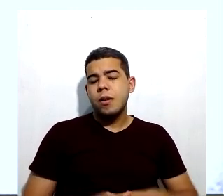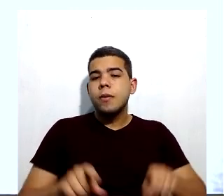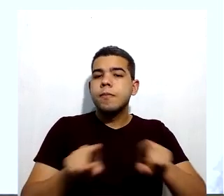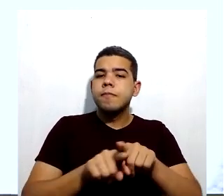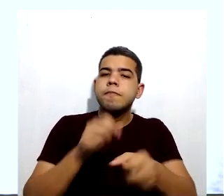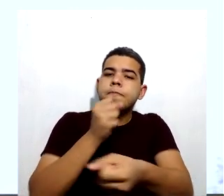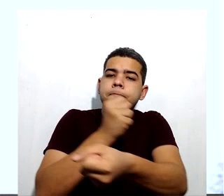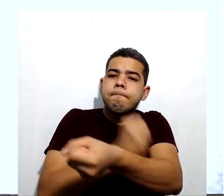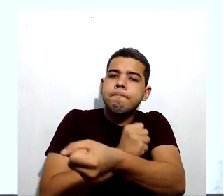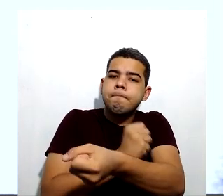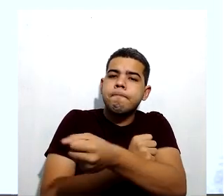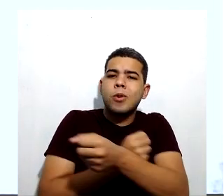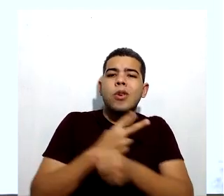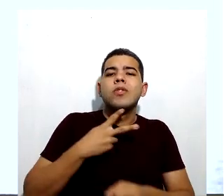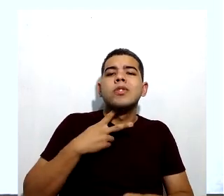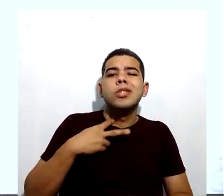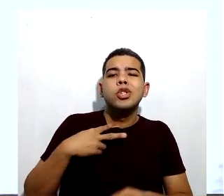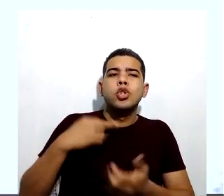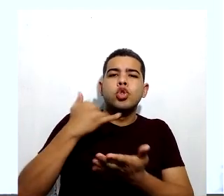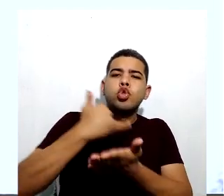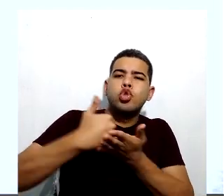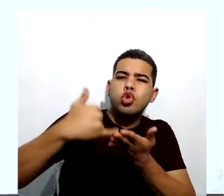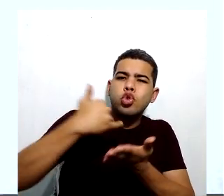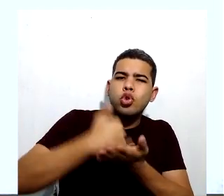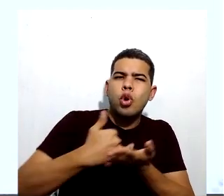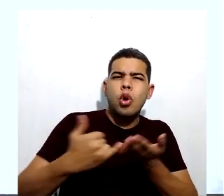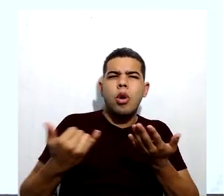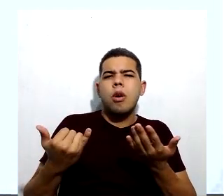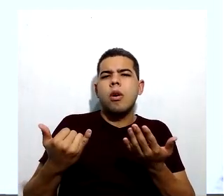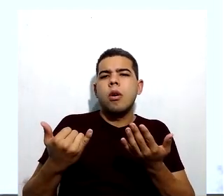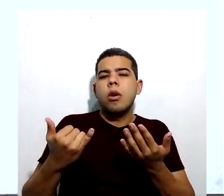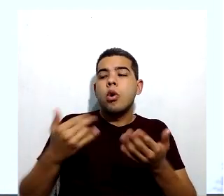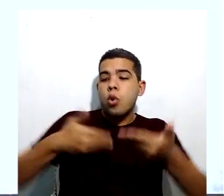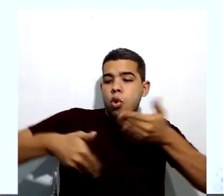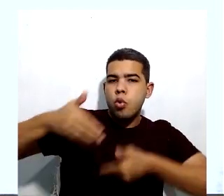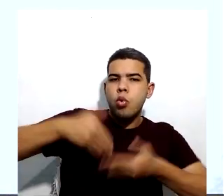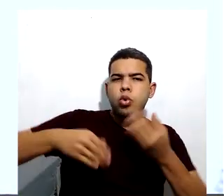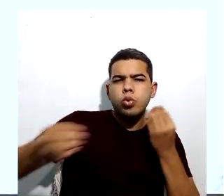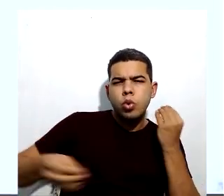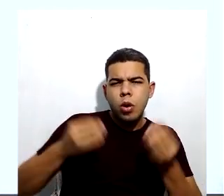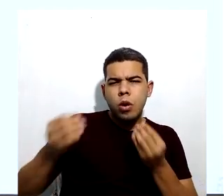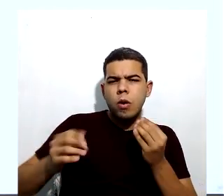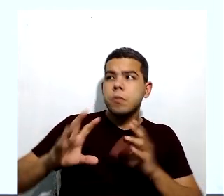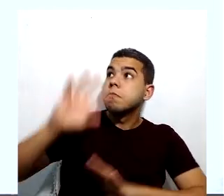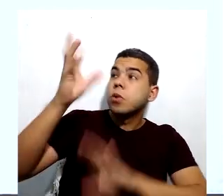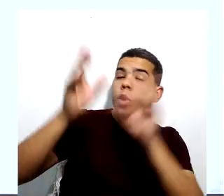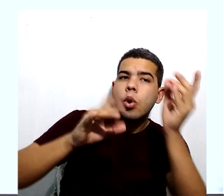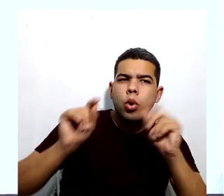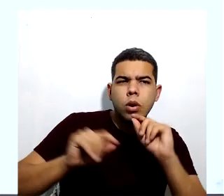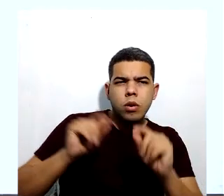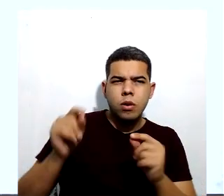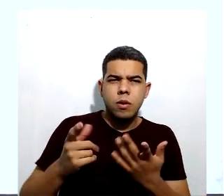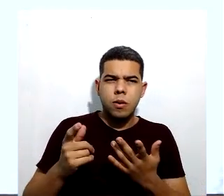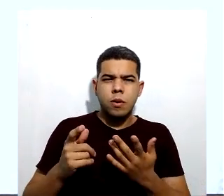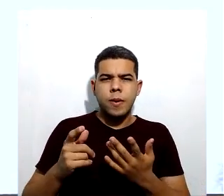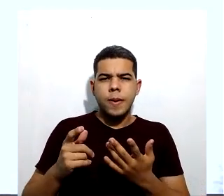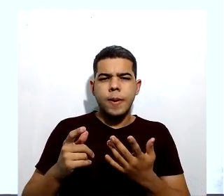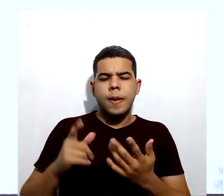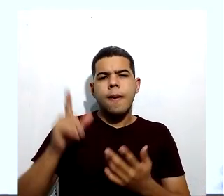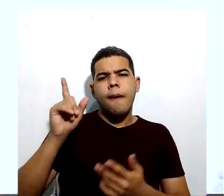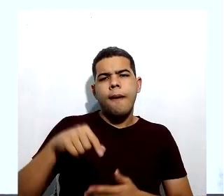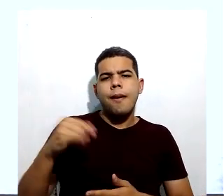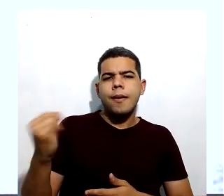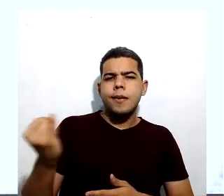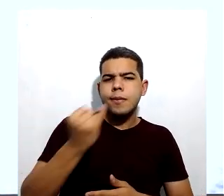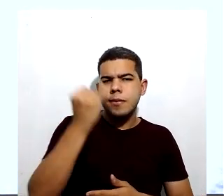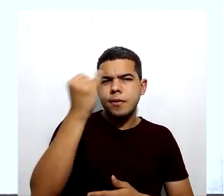da dependência química, sobre o uso de drogas, né? Sobre o tratamento, sobre consequências. Então,